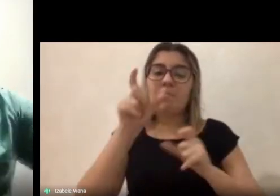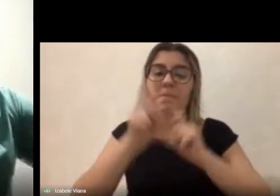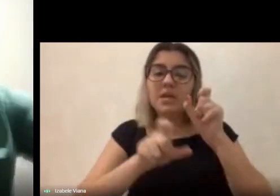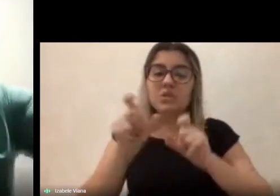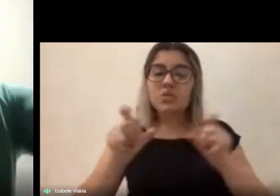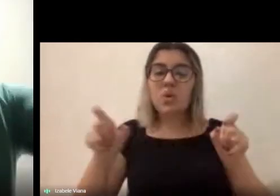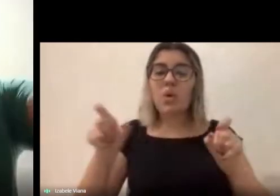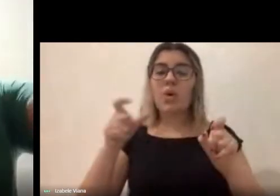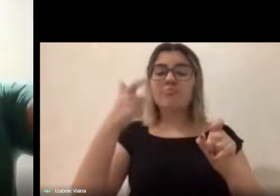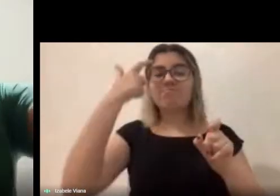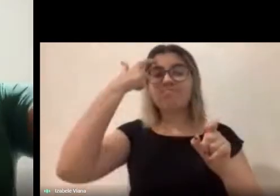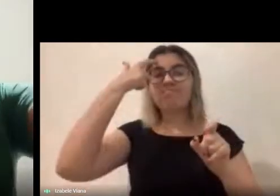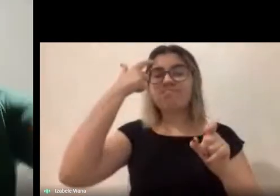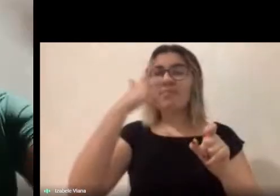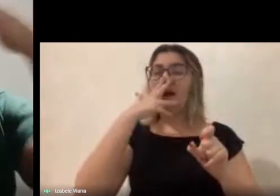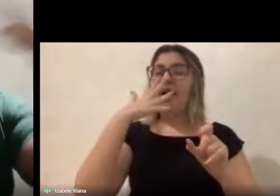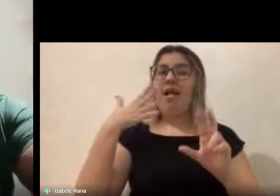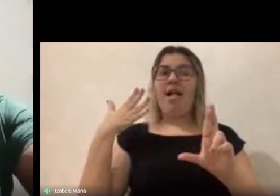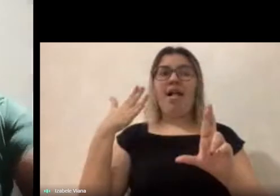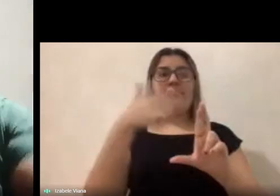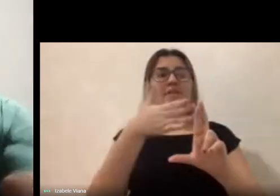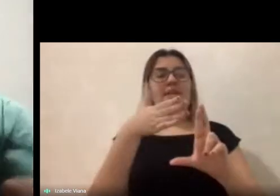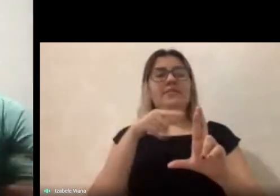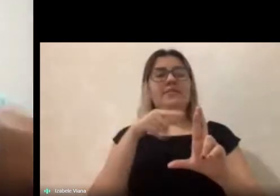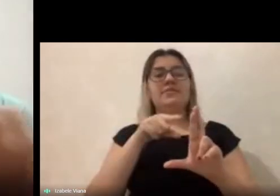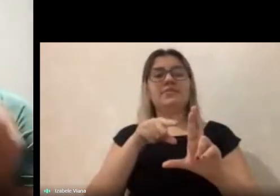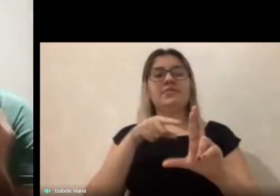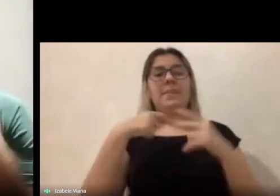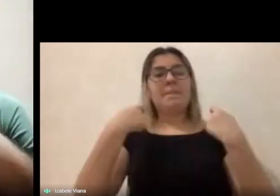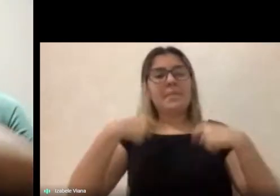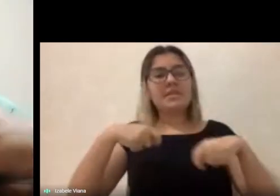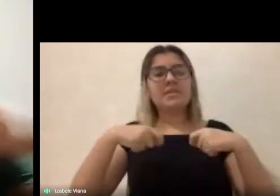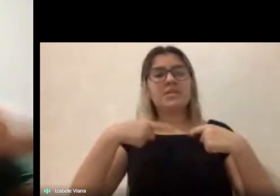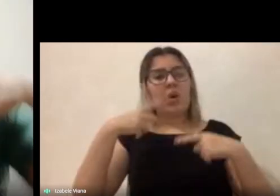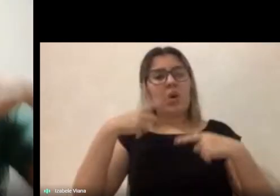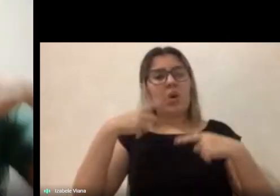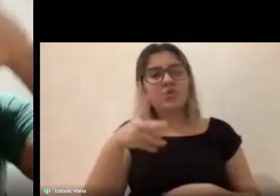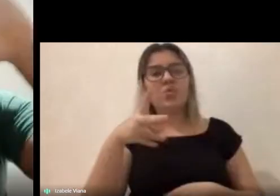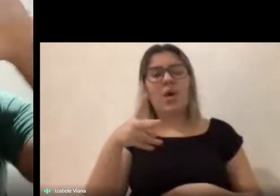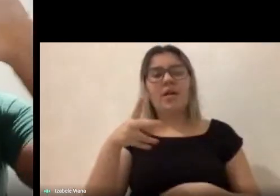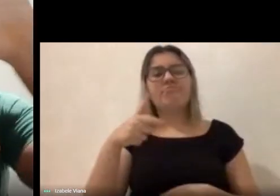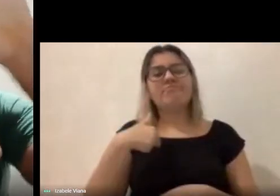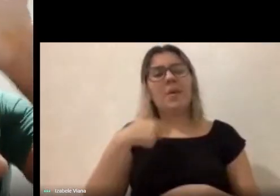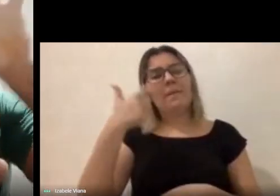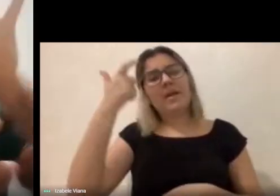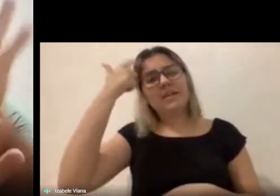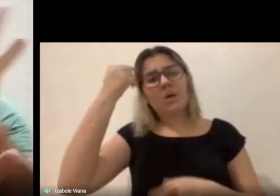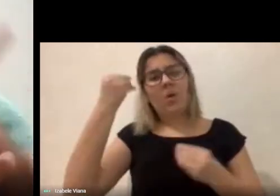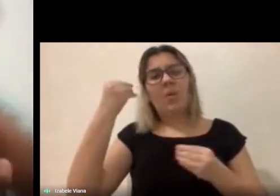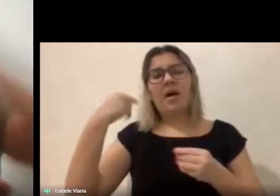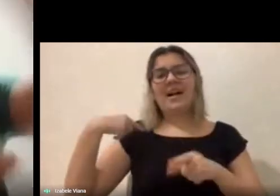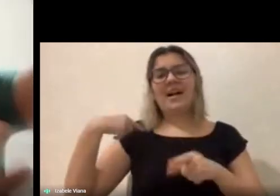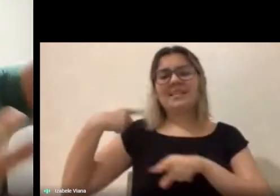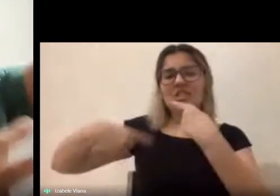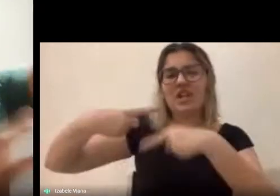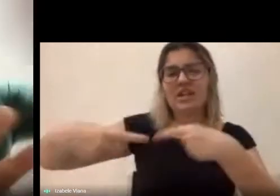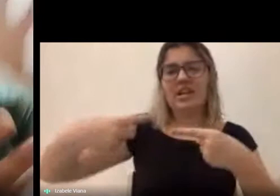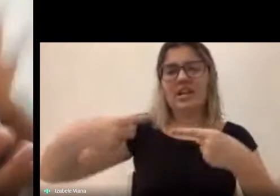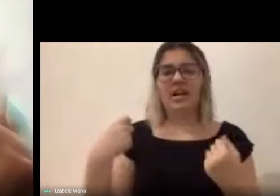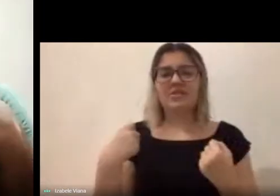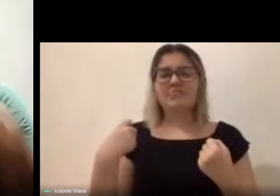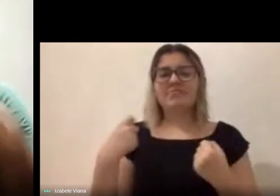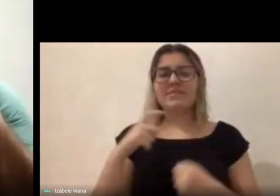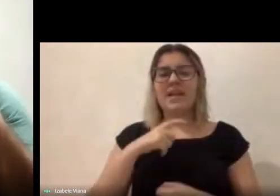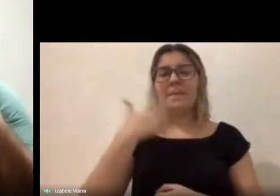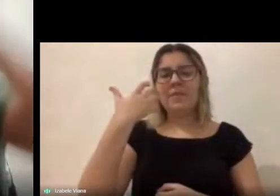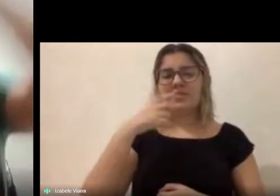tem que continuar alguma coisa. E aí eu fiquei pensando nessa coisa da ancestralidade, né? E tem uma música da Gal que fala isso, né? Eu